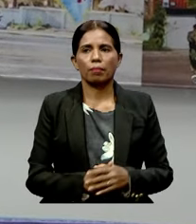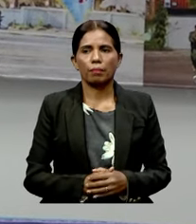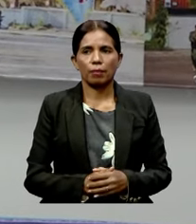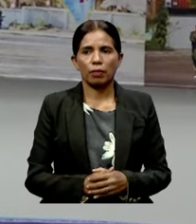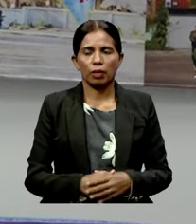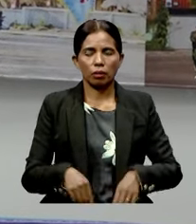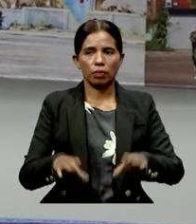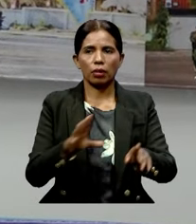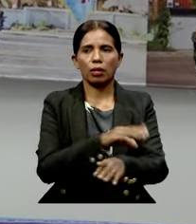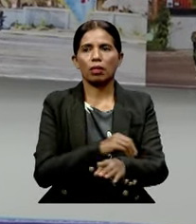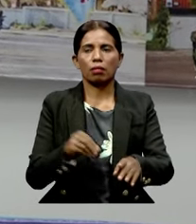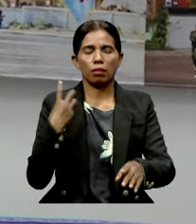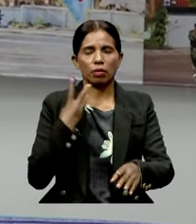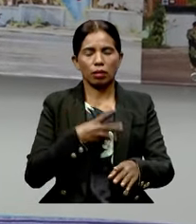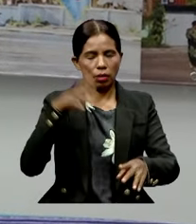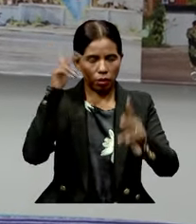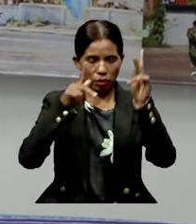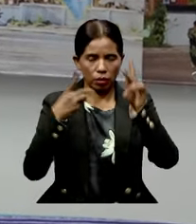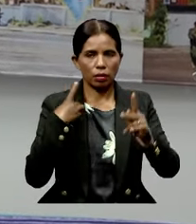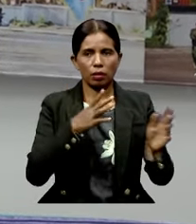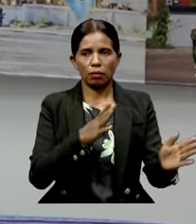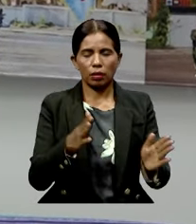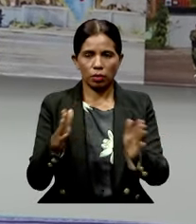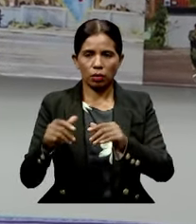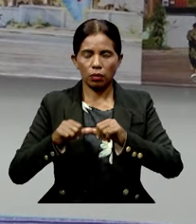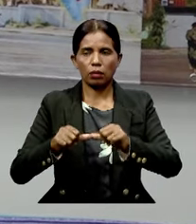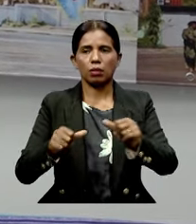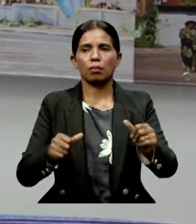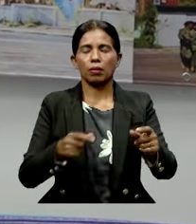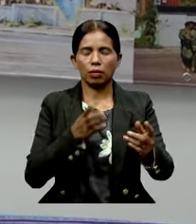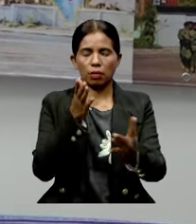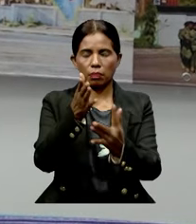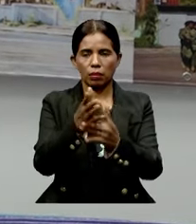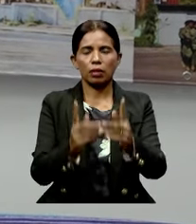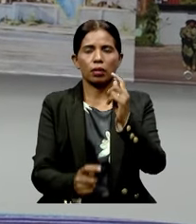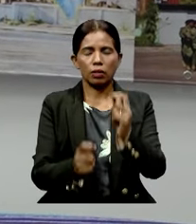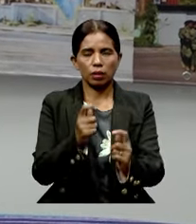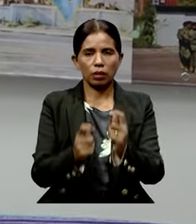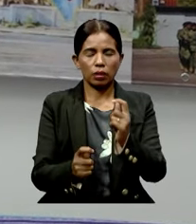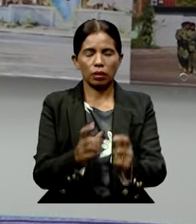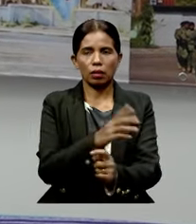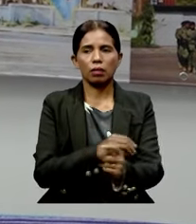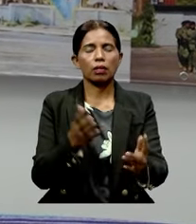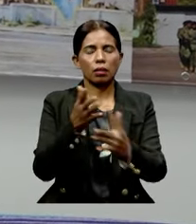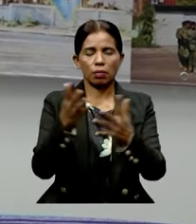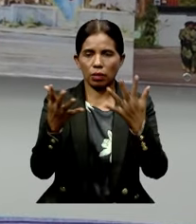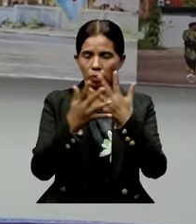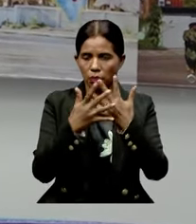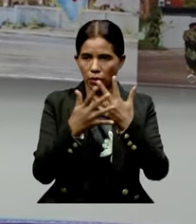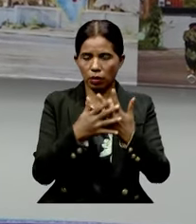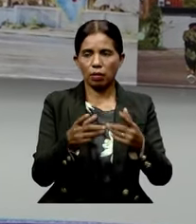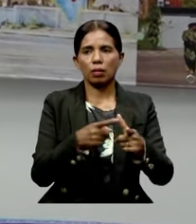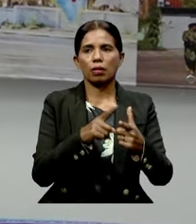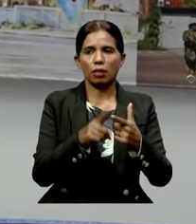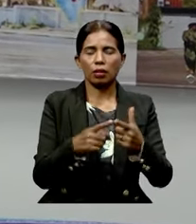traficante, caso malesenha, nita processo lá ou lá, não, balo tama uma prisão preventiva, balo processo lá ou ela, e depois